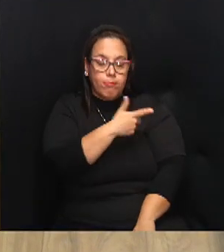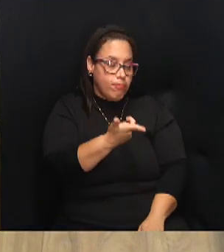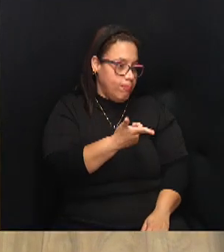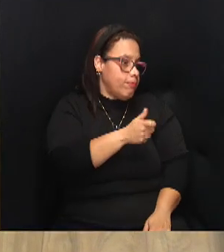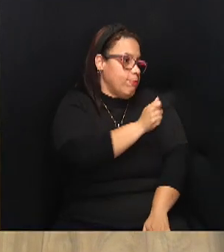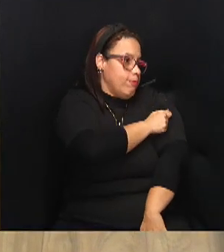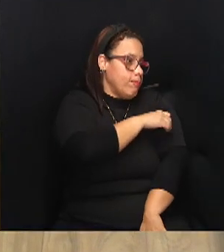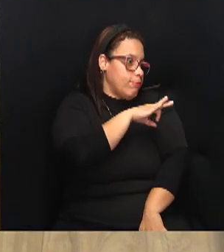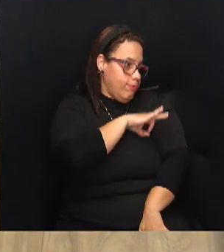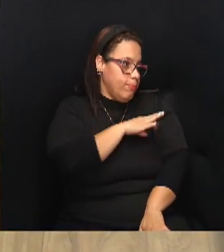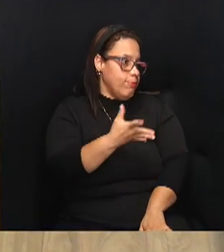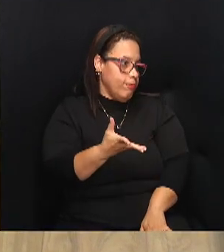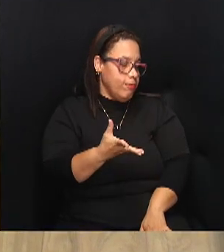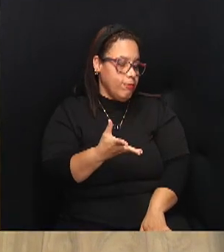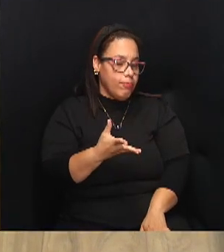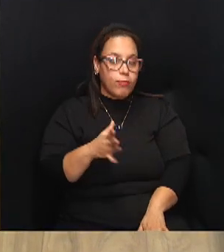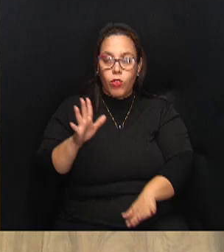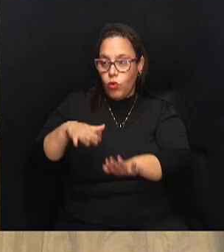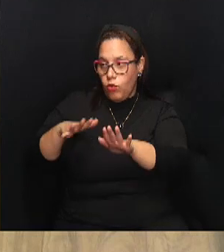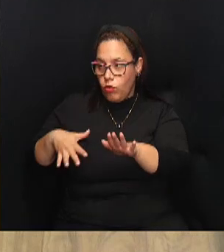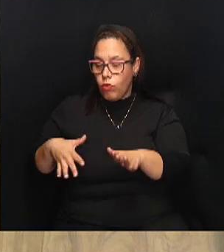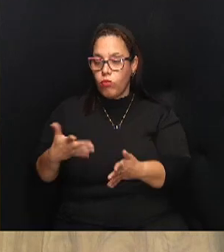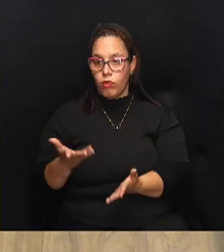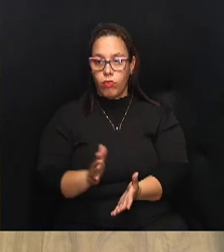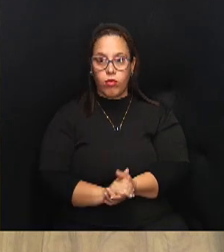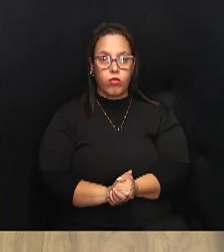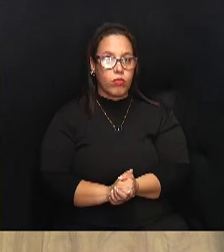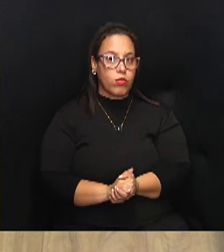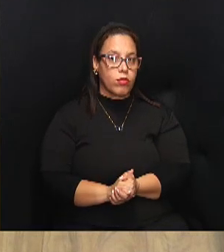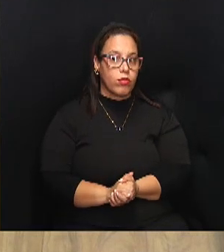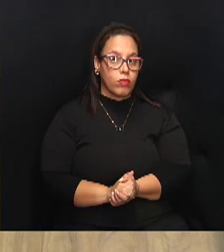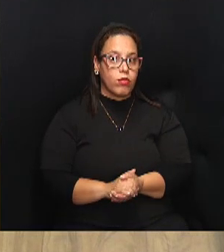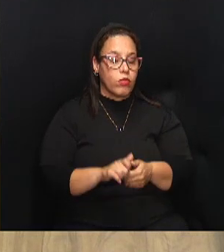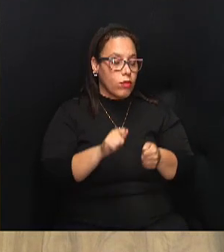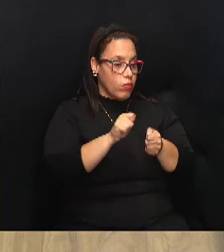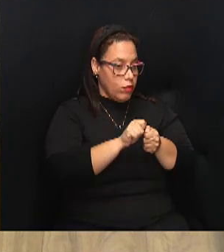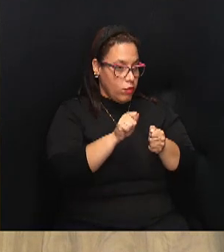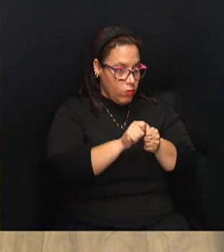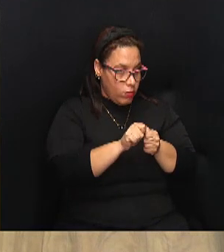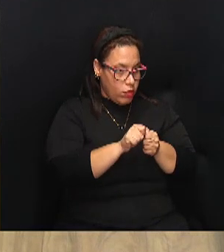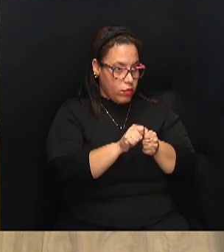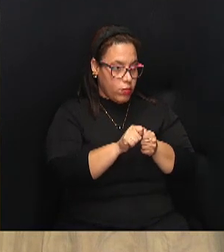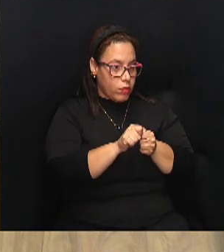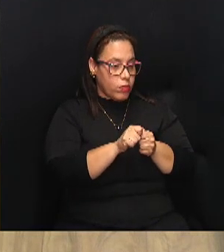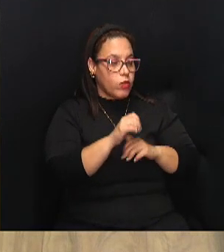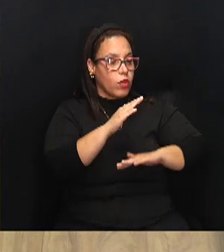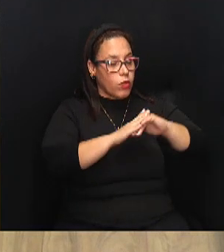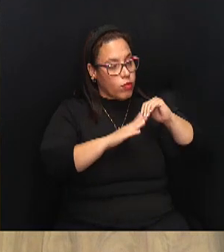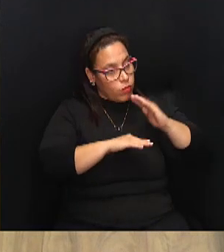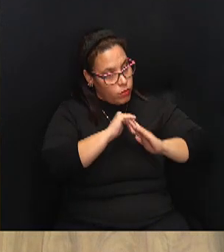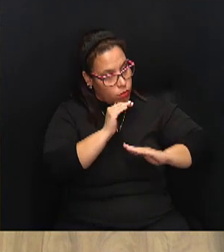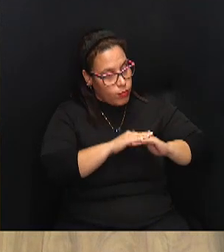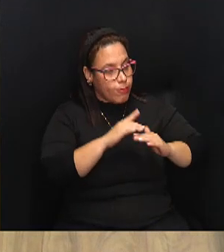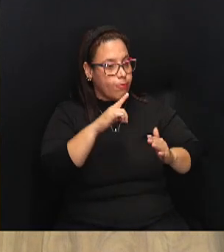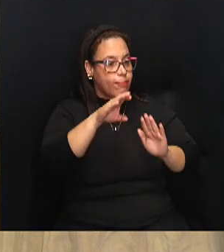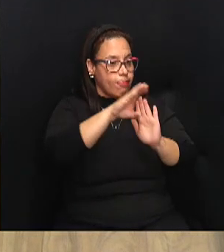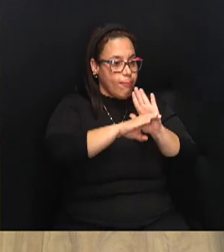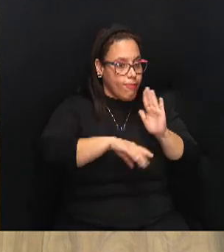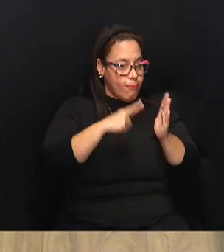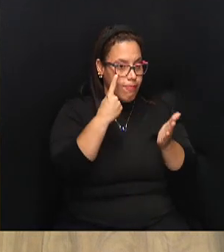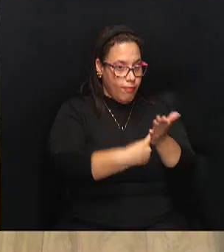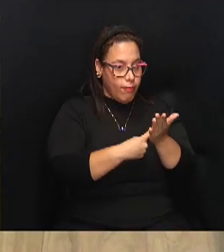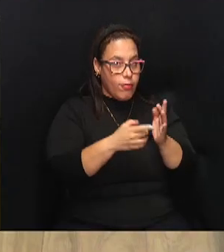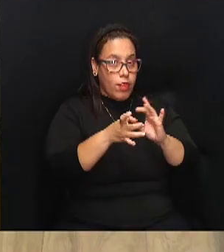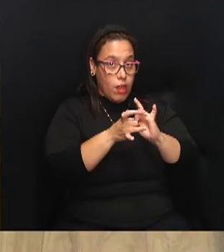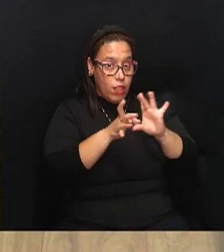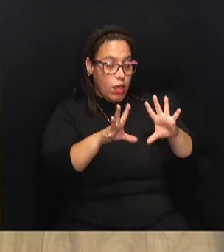policial. De trânsito. Agente da autoridade de trânsito. Então, a partir do momento que se faz essa ação, né, esse convênio... ele acaba